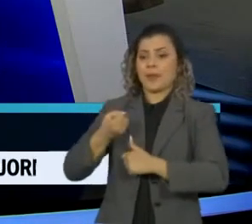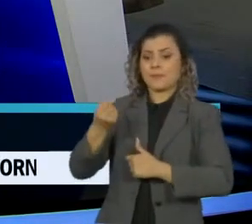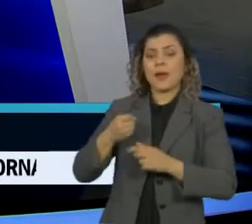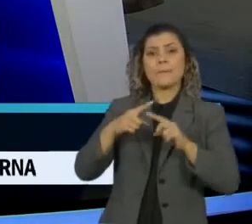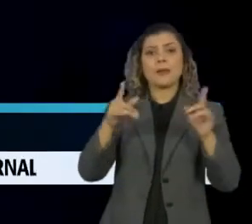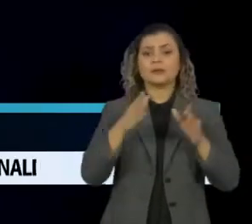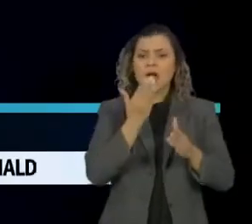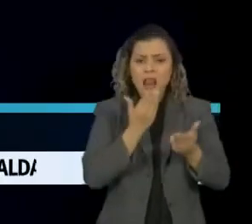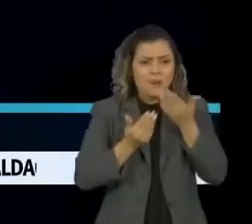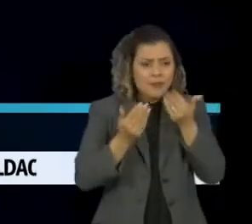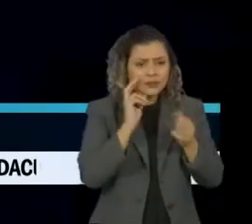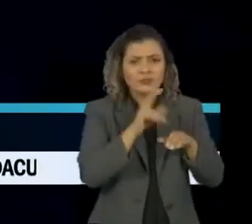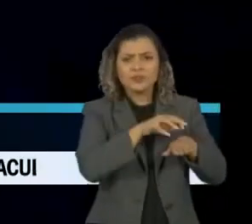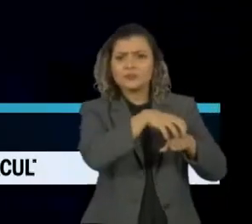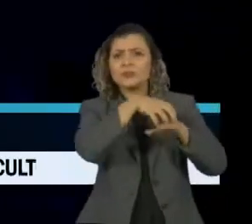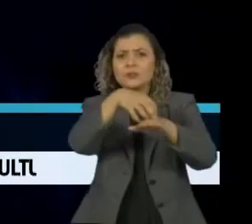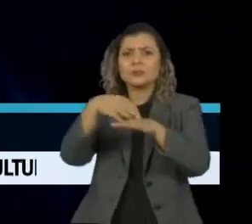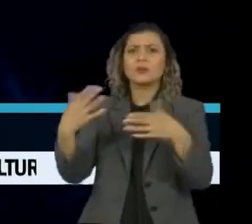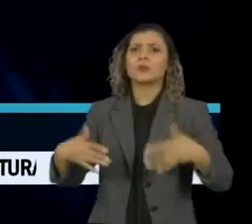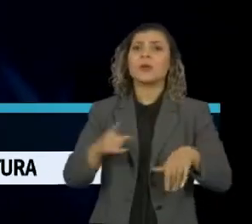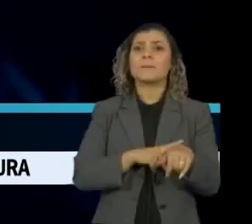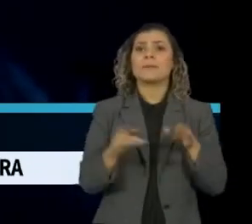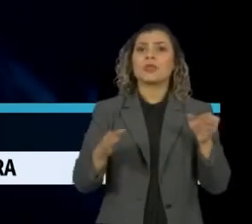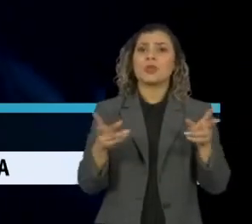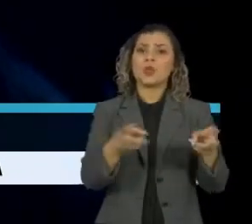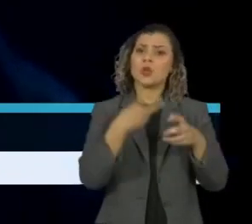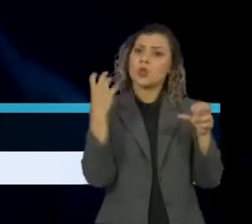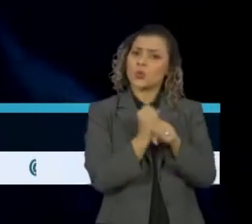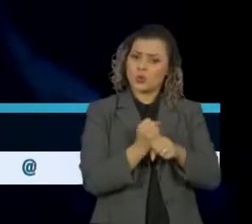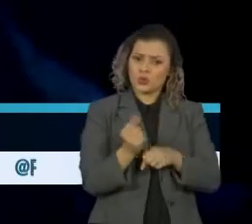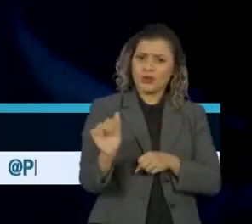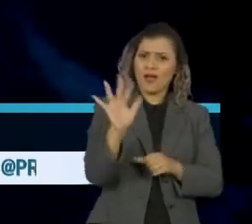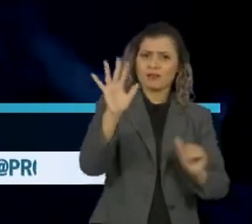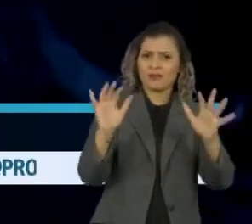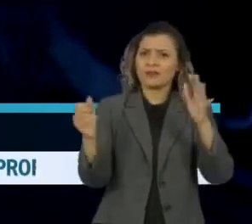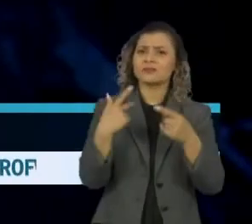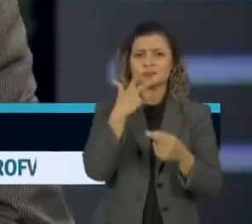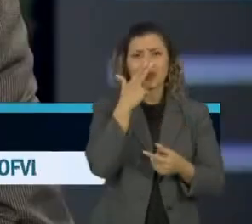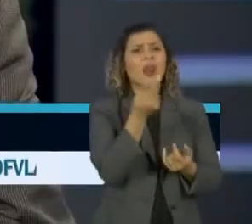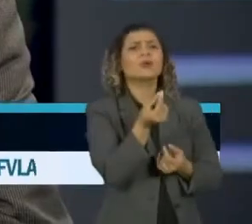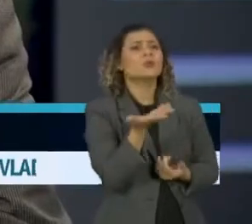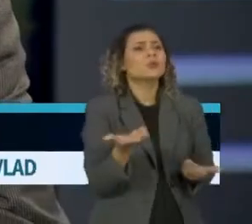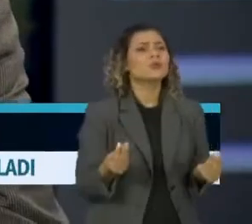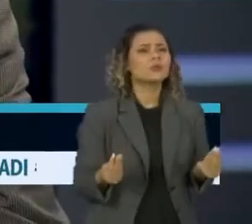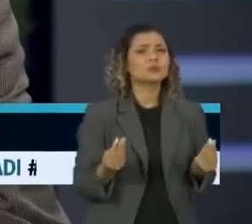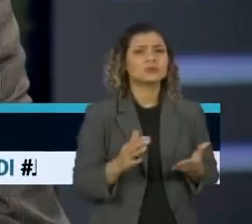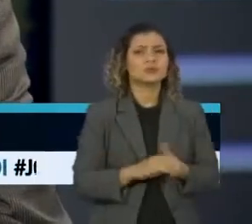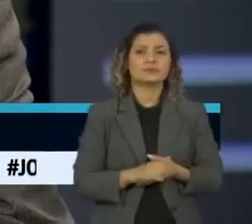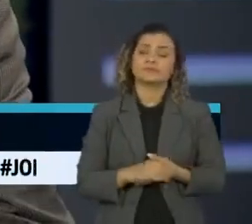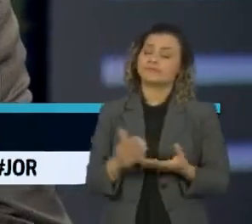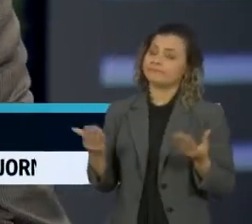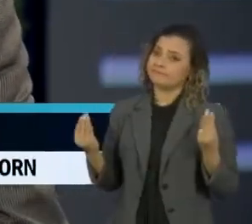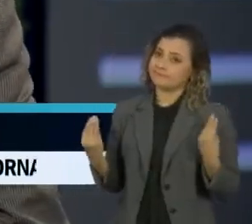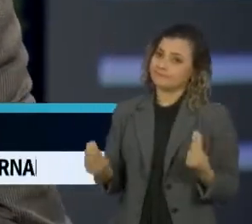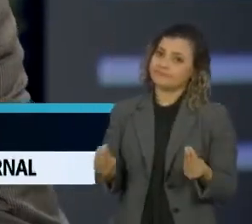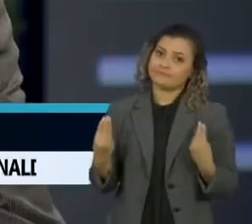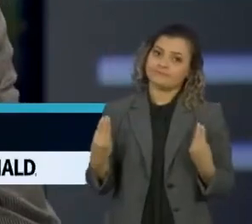alimentos, como a gente viu na reportagem, entendeu que era o momento de aumentar os lucros. O que lhe parece? Bom,